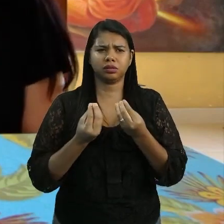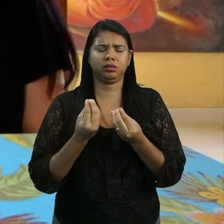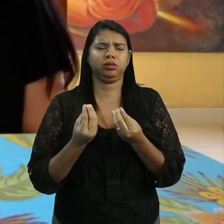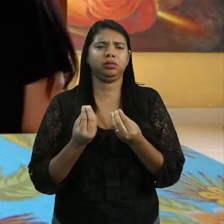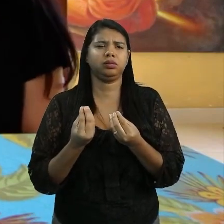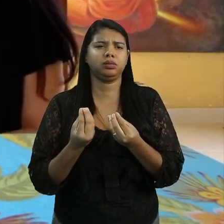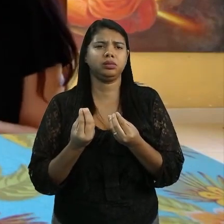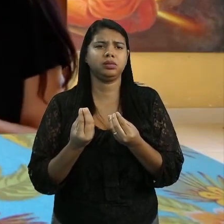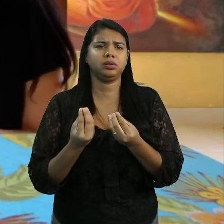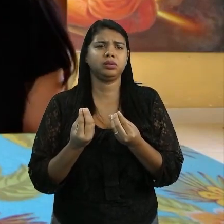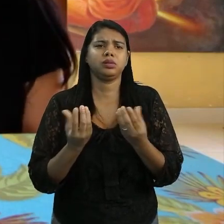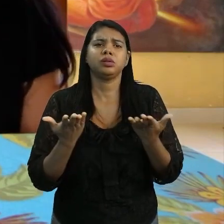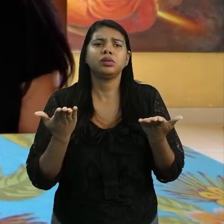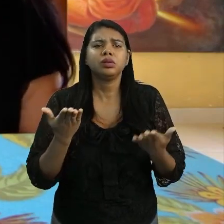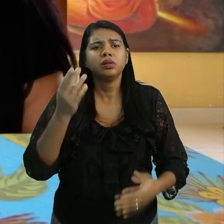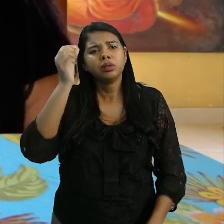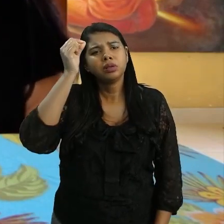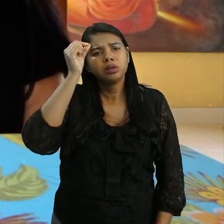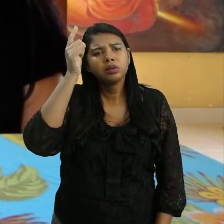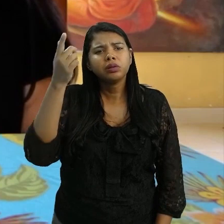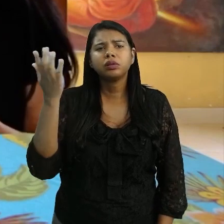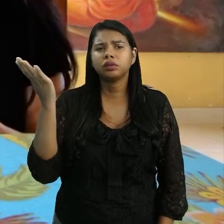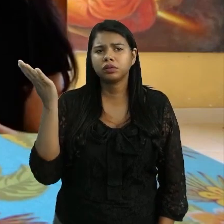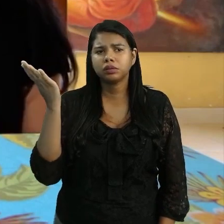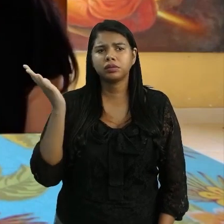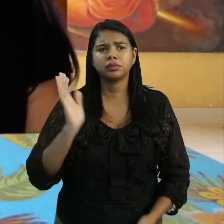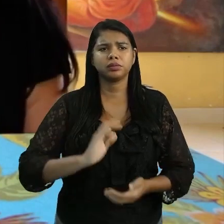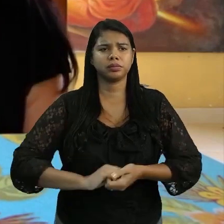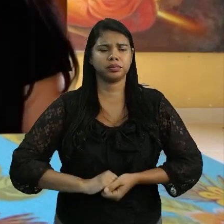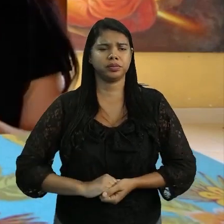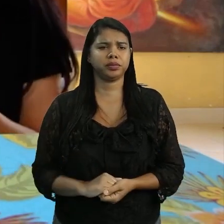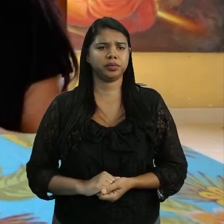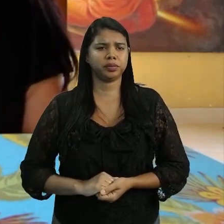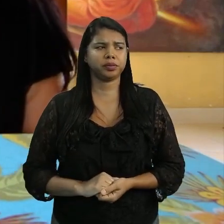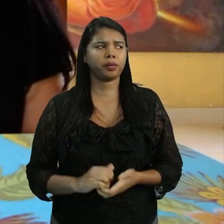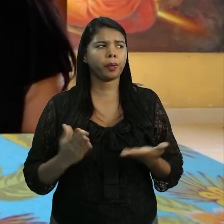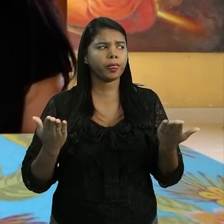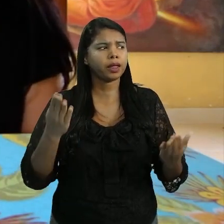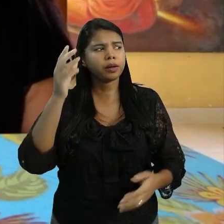sempre aumentando, né? A terra, a mãe natureza vai